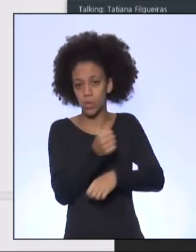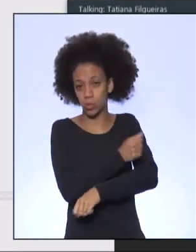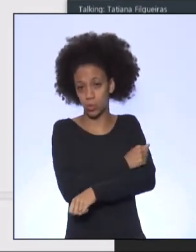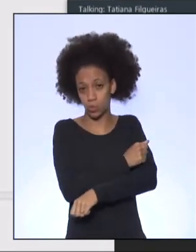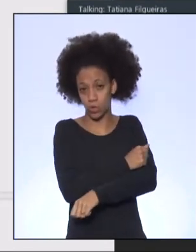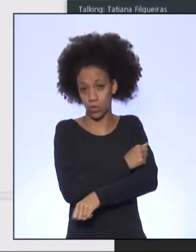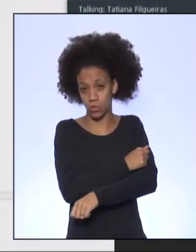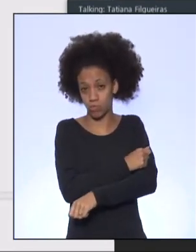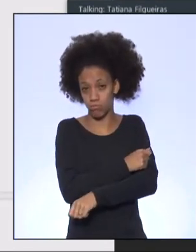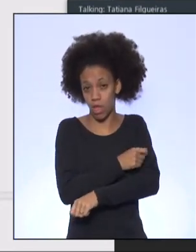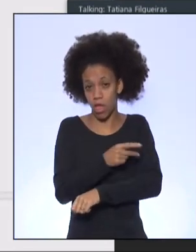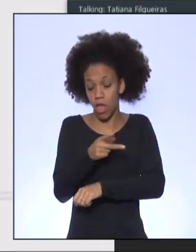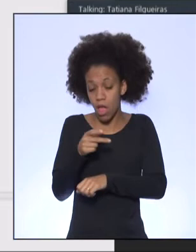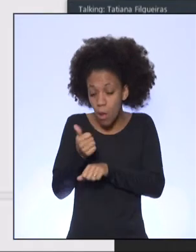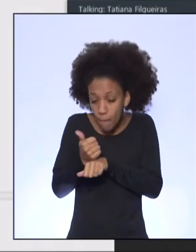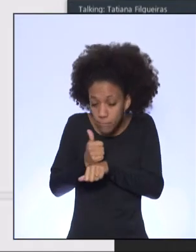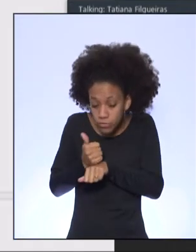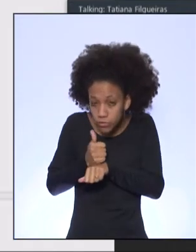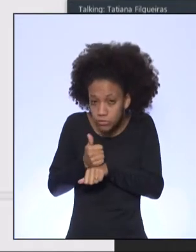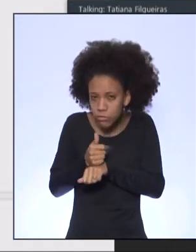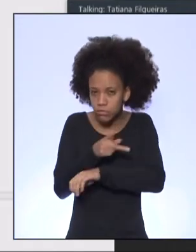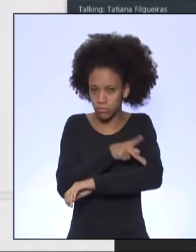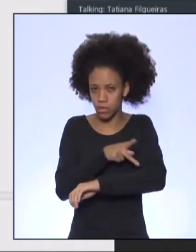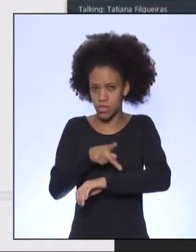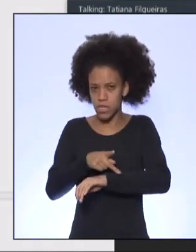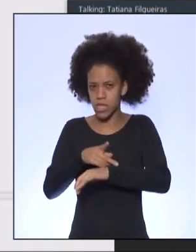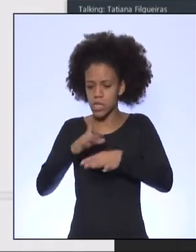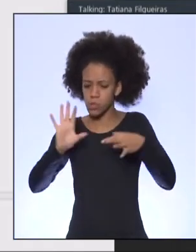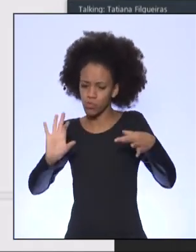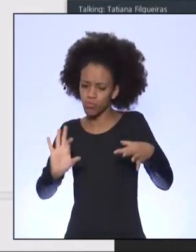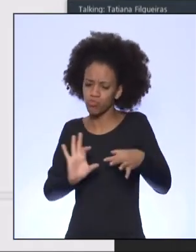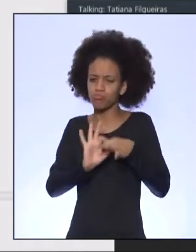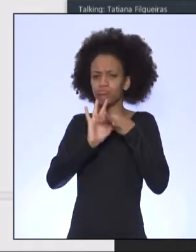da educação e os pais que hoje estão muito parceiros, né?